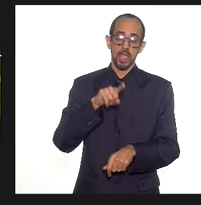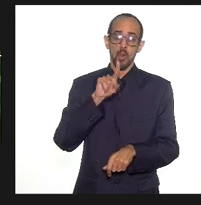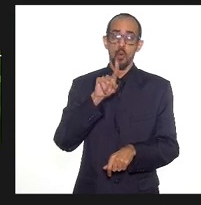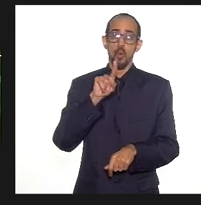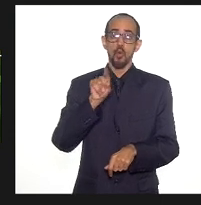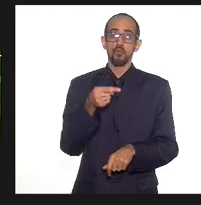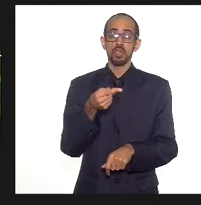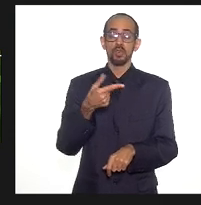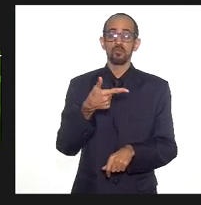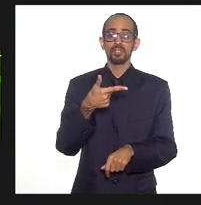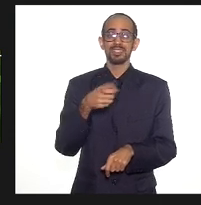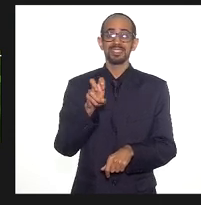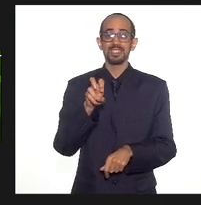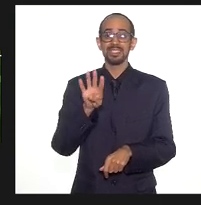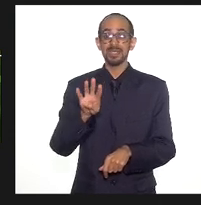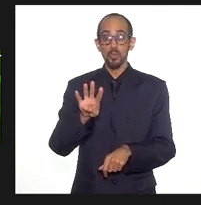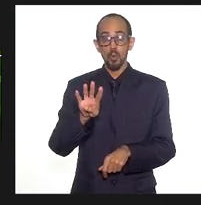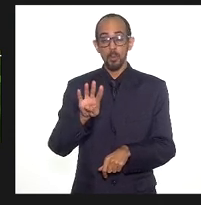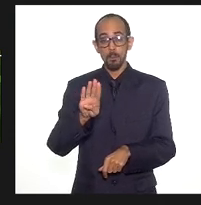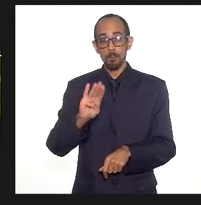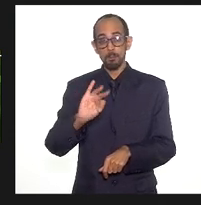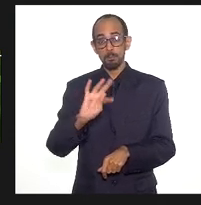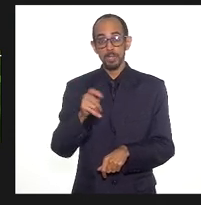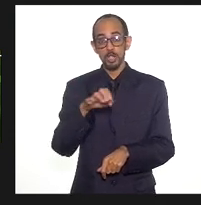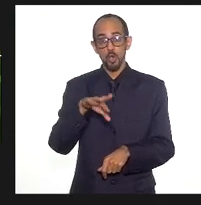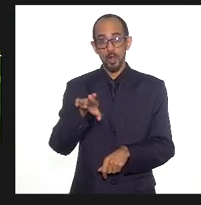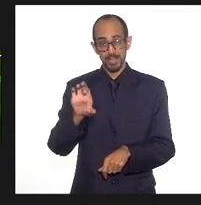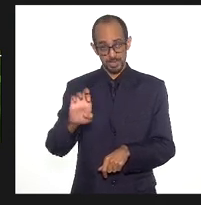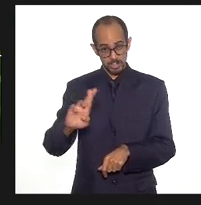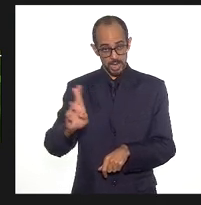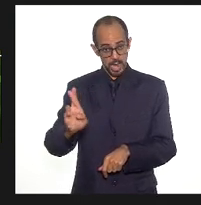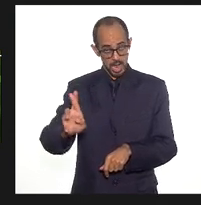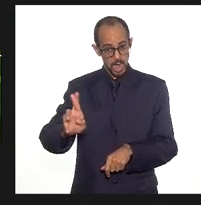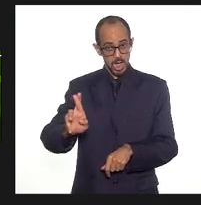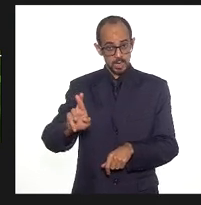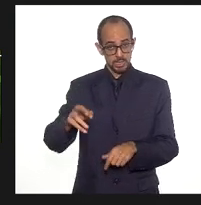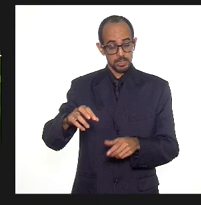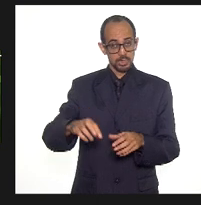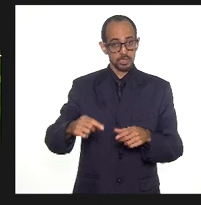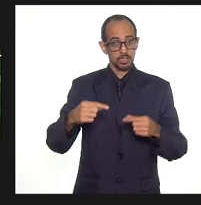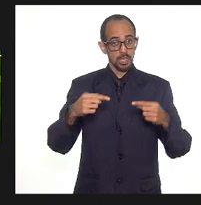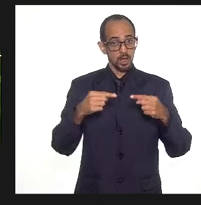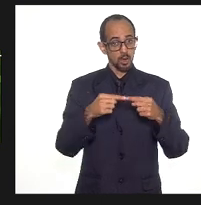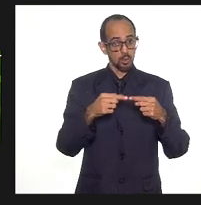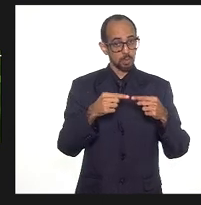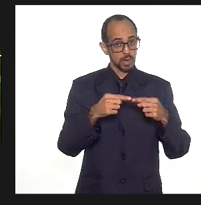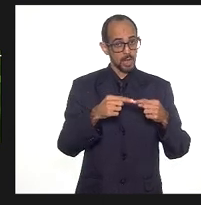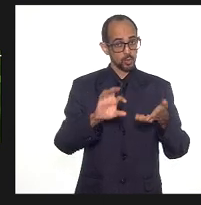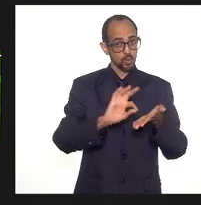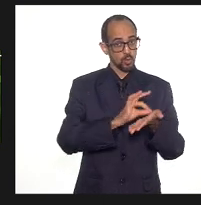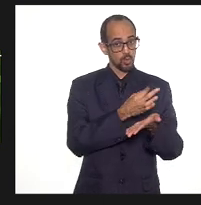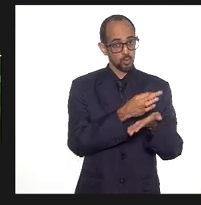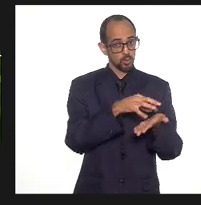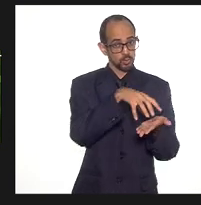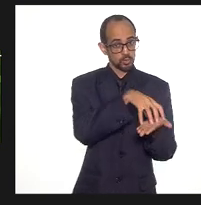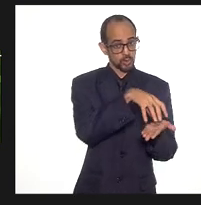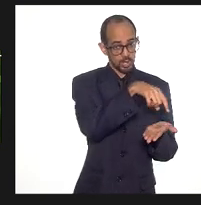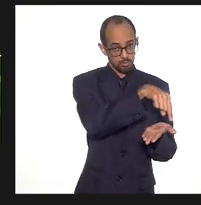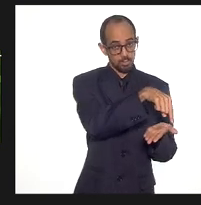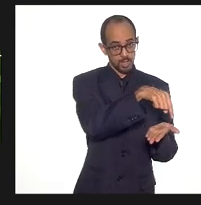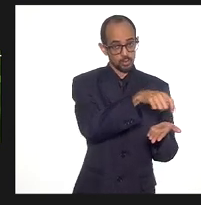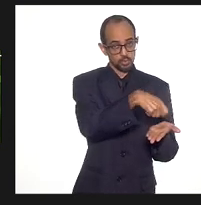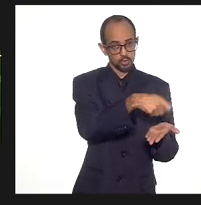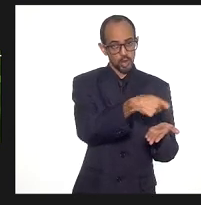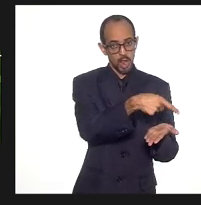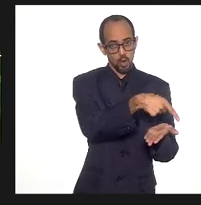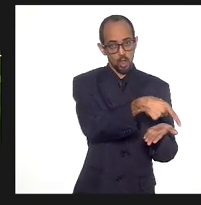bi associado, portanto, a contratos deste segmento de negócio. Fazendo mais